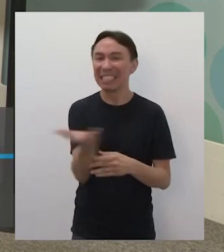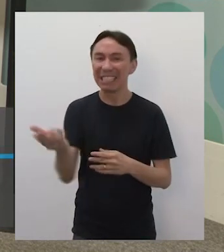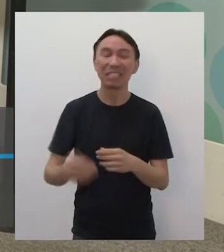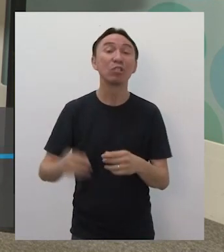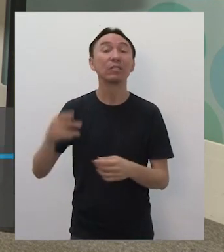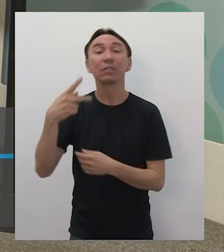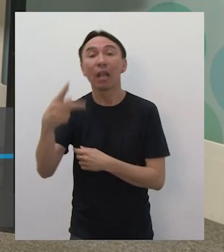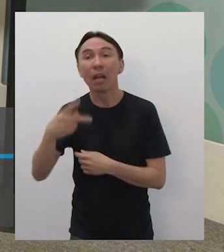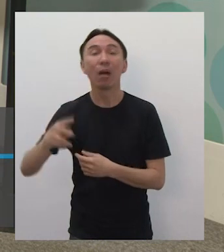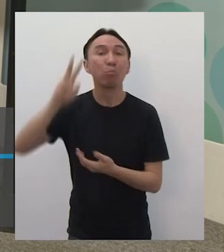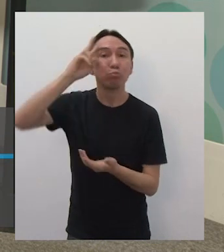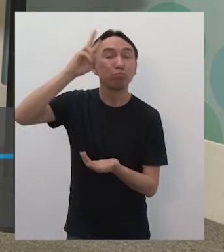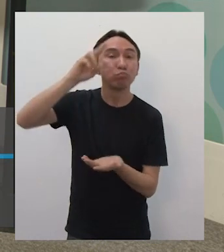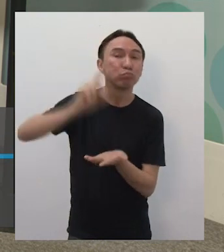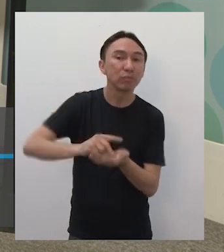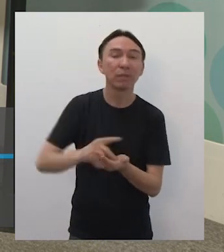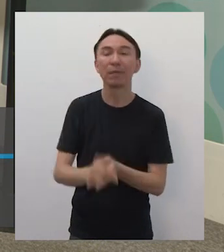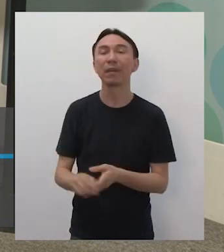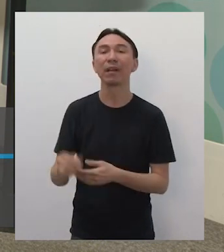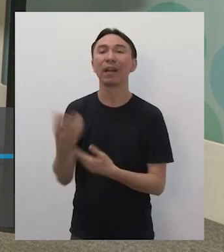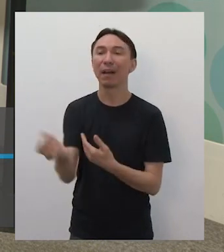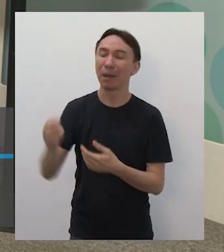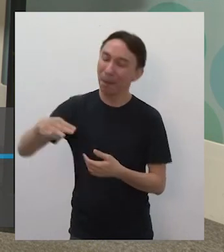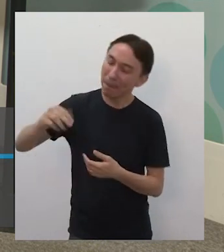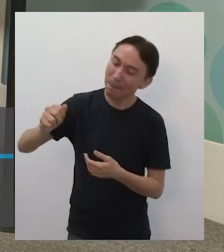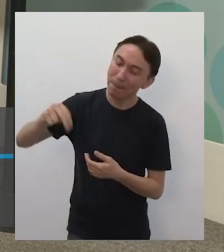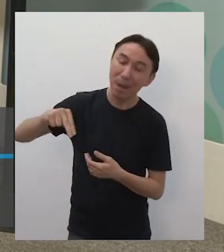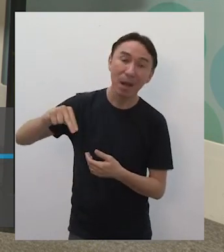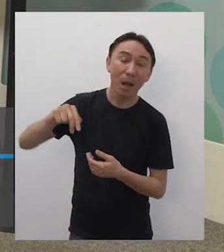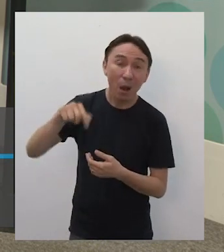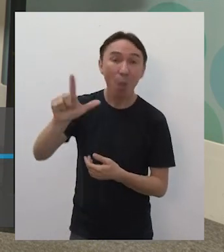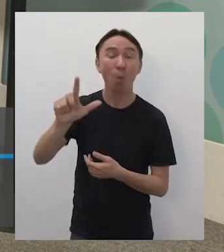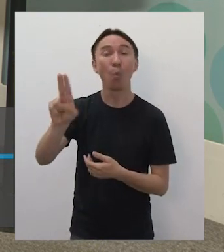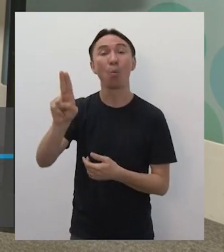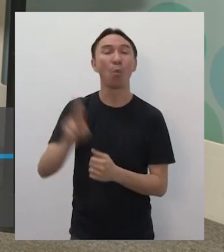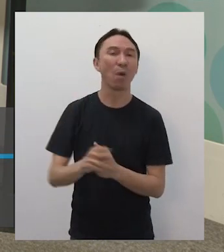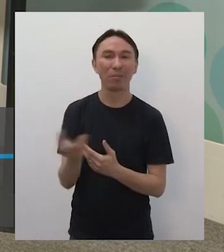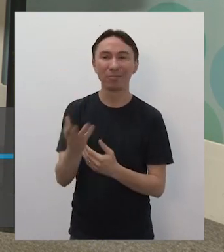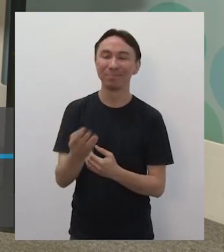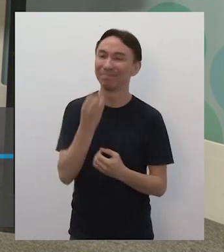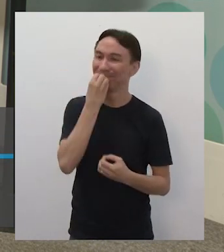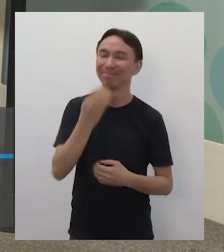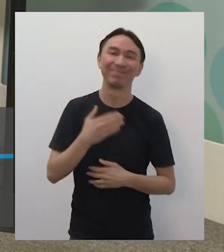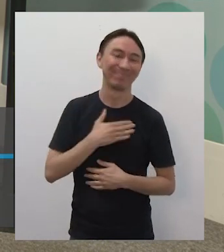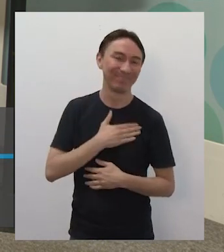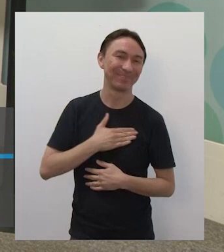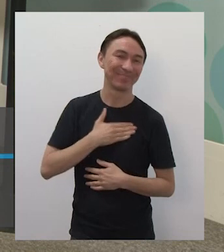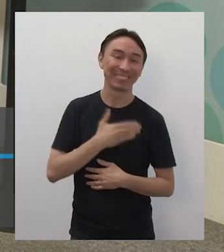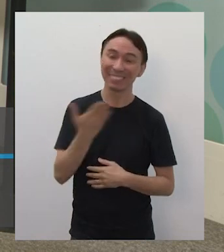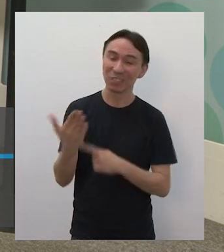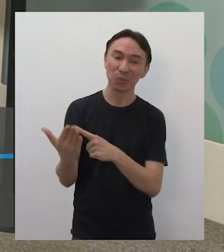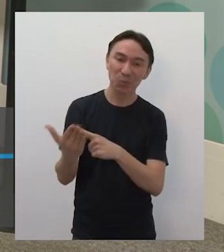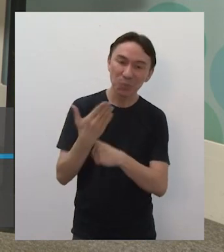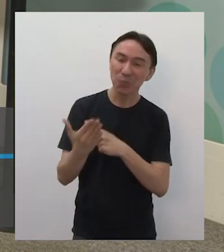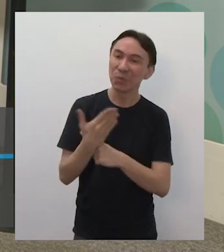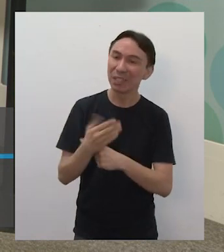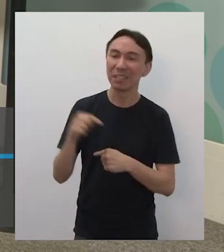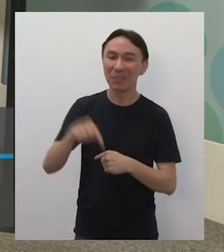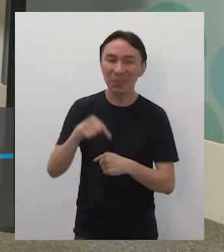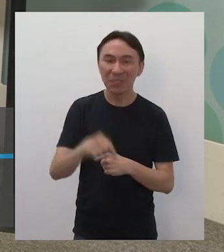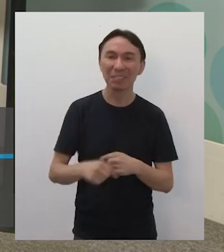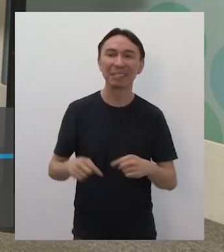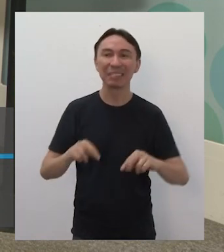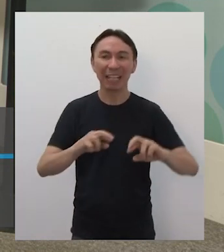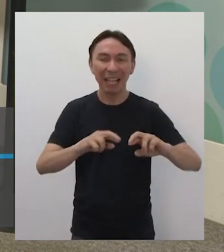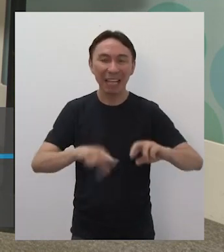A Malu do IAS, né, que é ótima, uma gentileza de pessoa, por nos ajudar aí na reflexão sobre essa importante